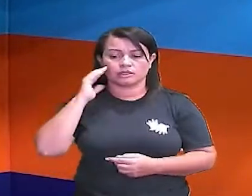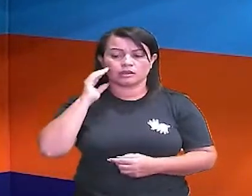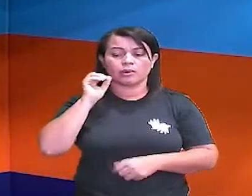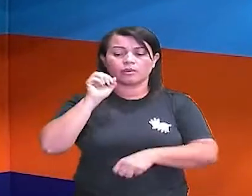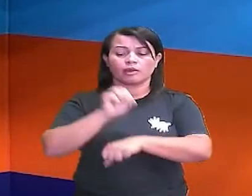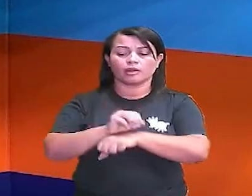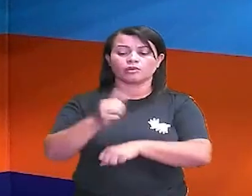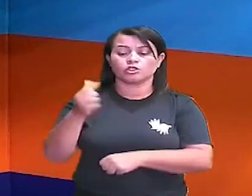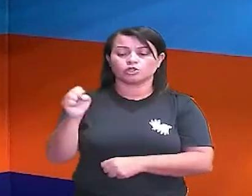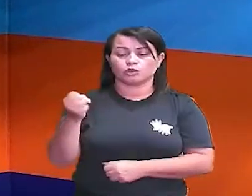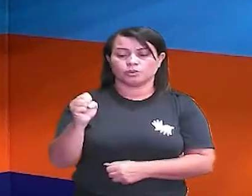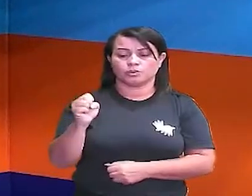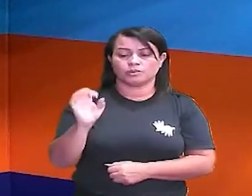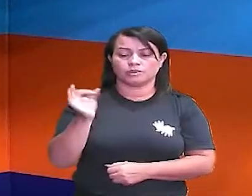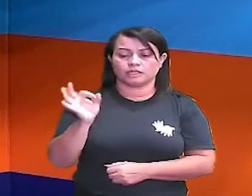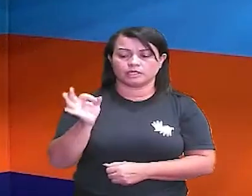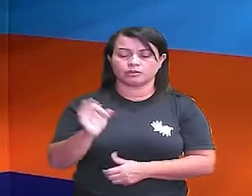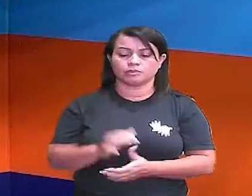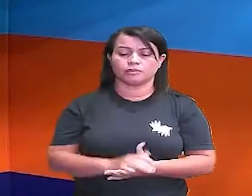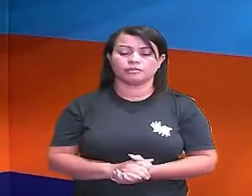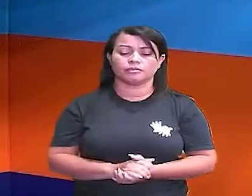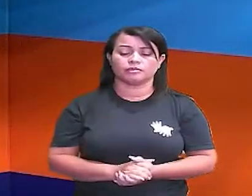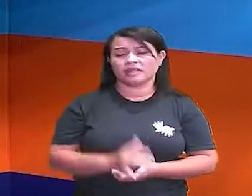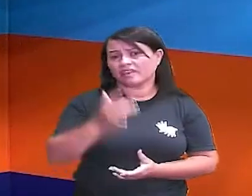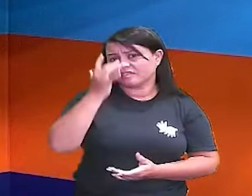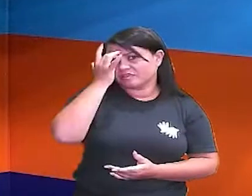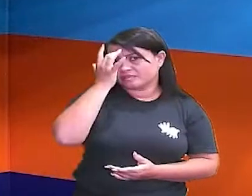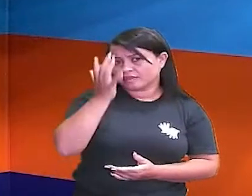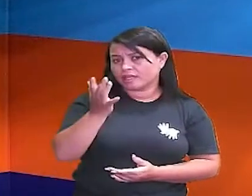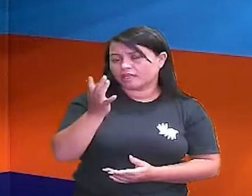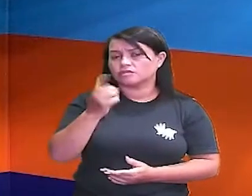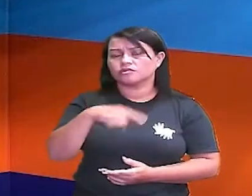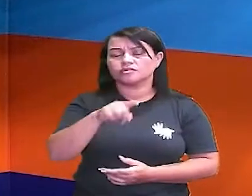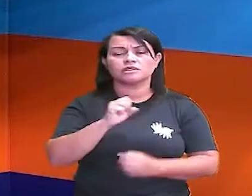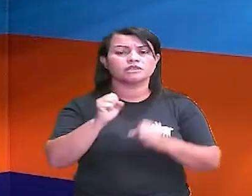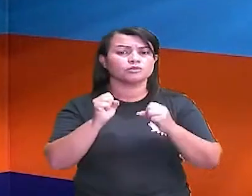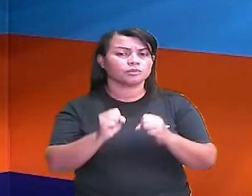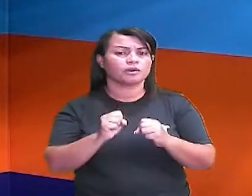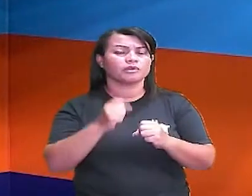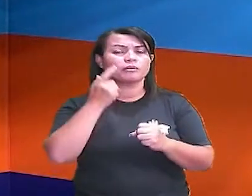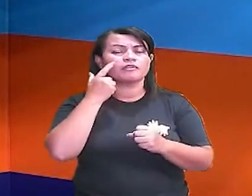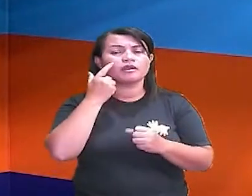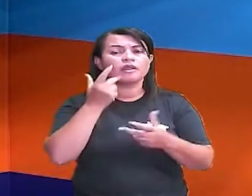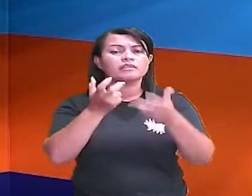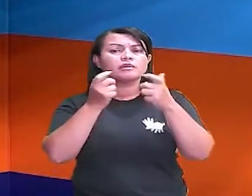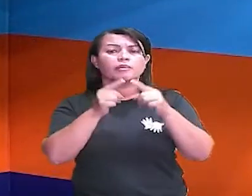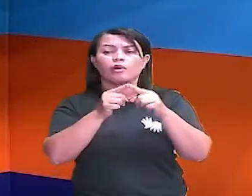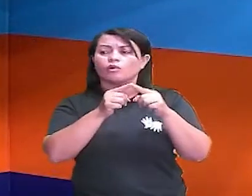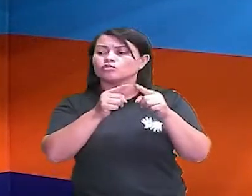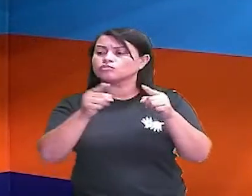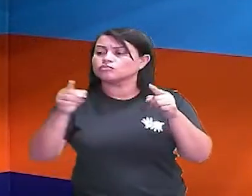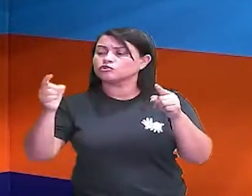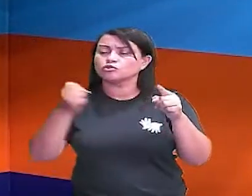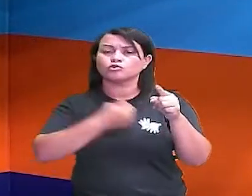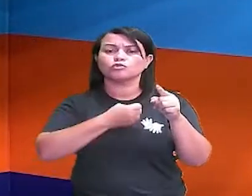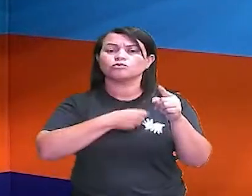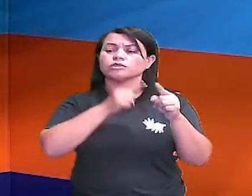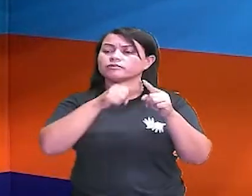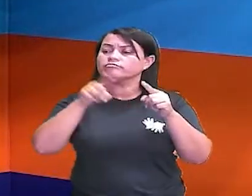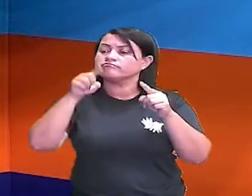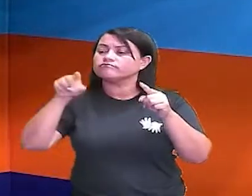parou no 18. Tá certo, gente? É muito fácil, gente. Você pega um númerozinho e sai andando com ele, tá